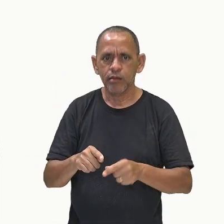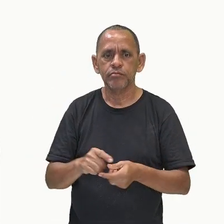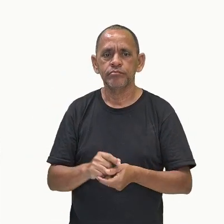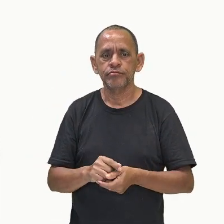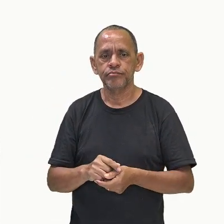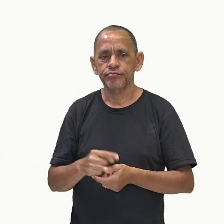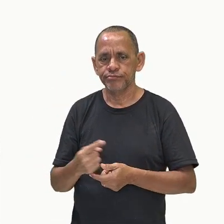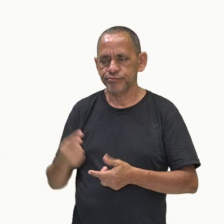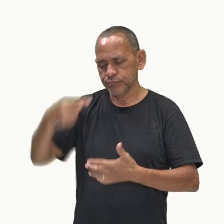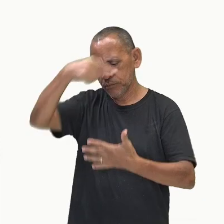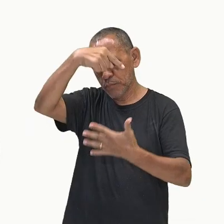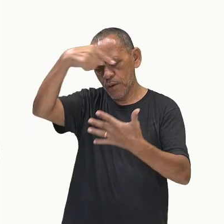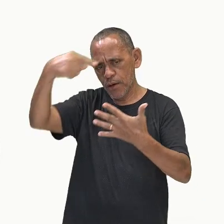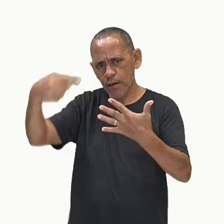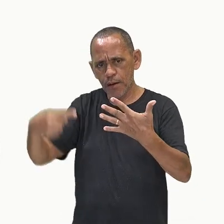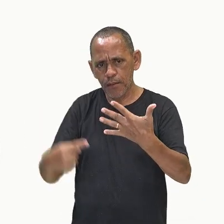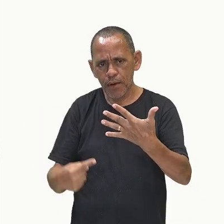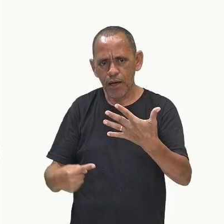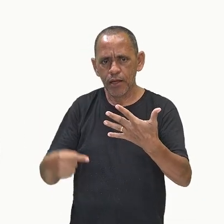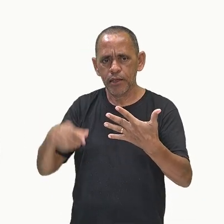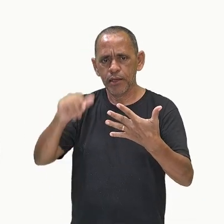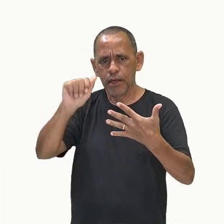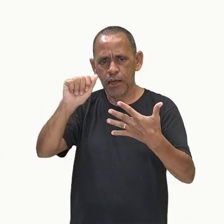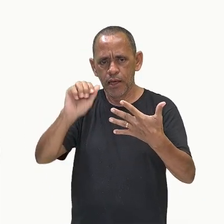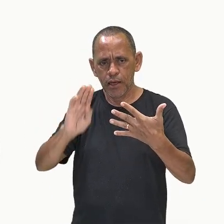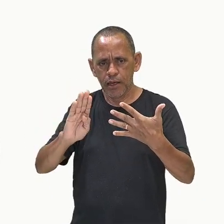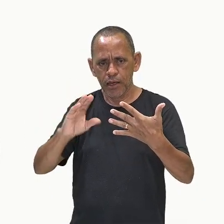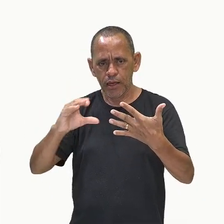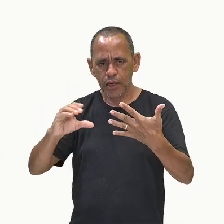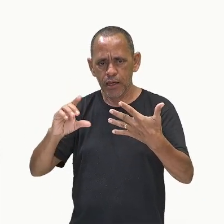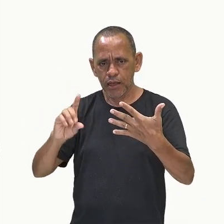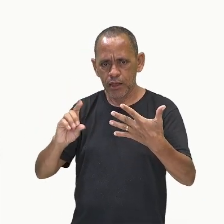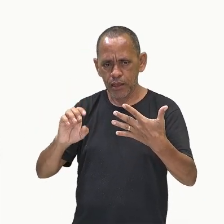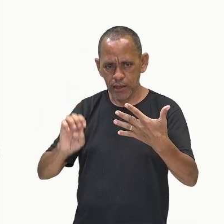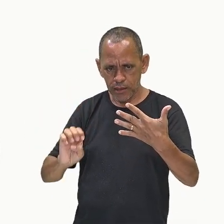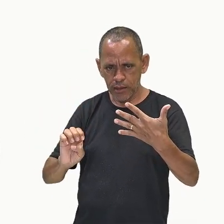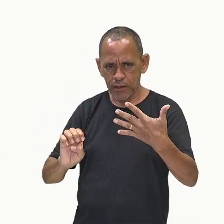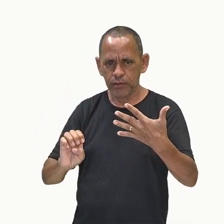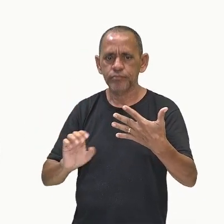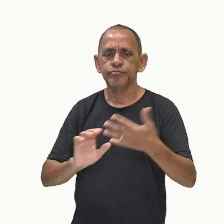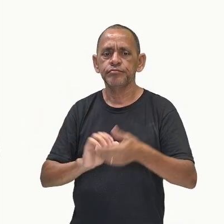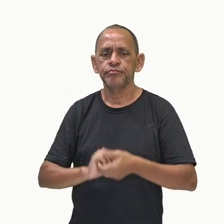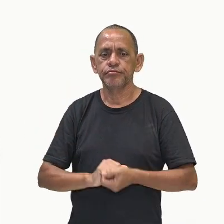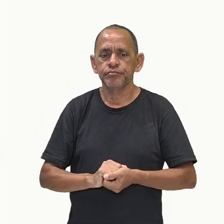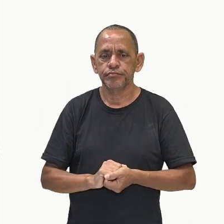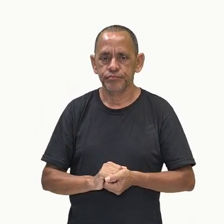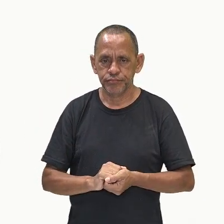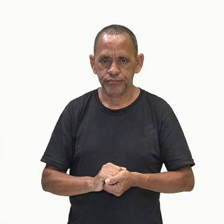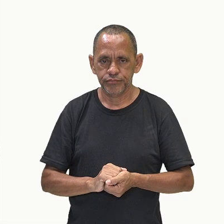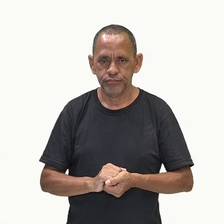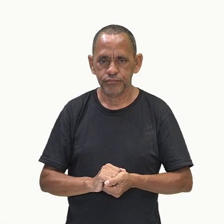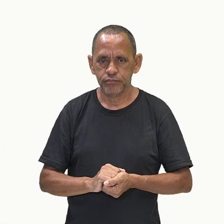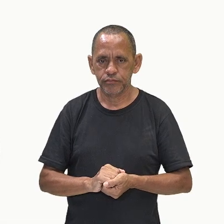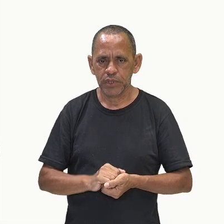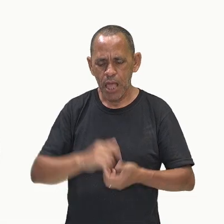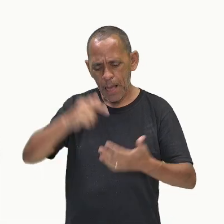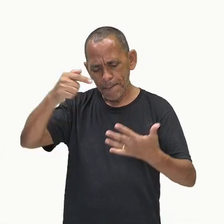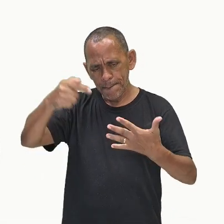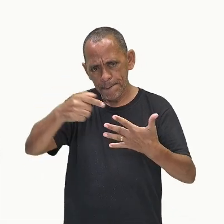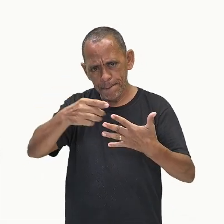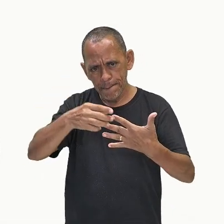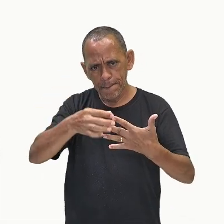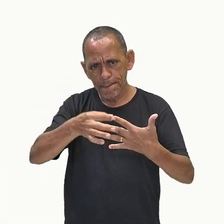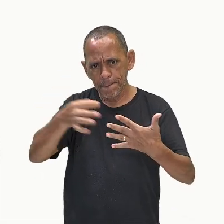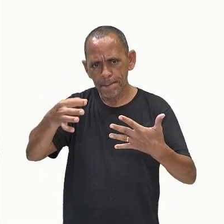B, obtusângulo e escaleno, letra C, ele é acutângulo e escaleno,